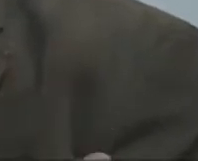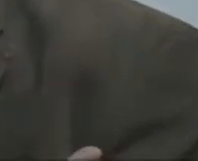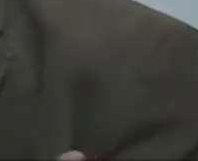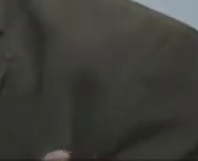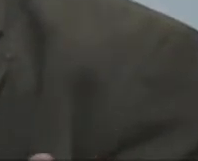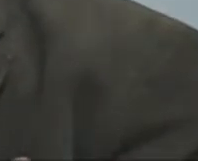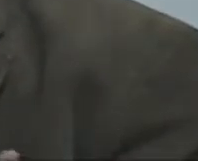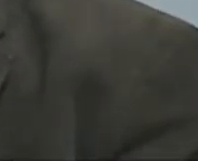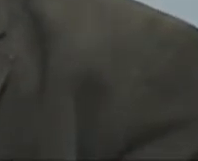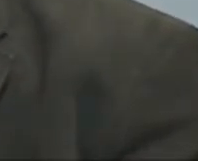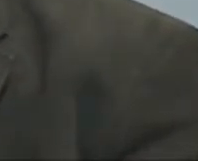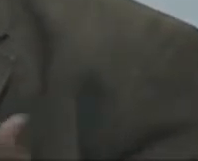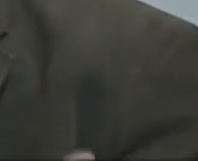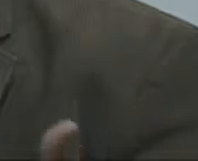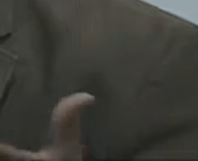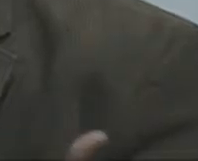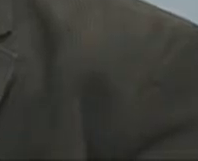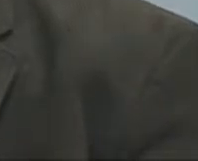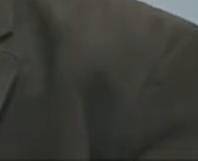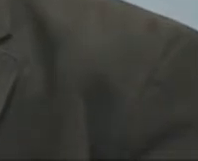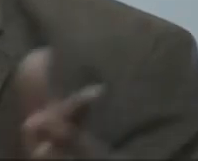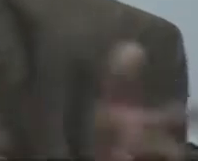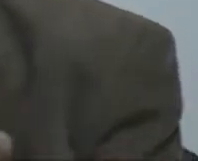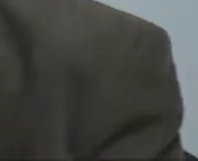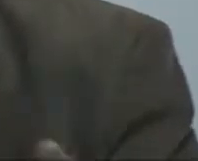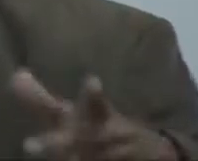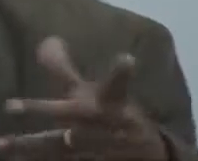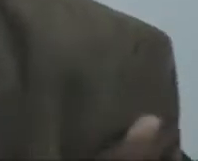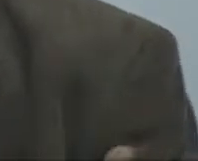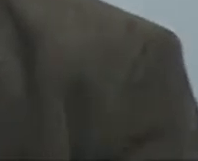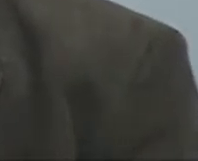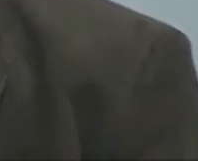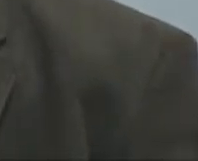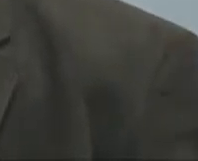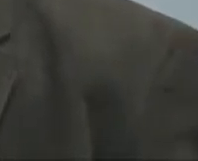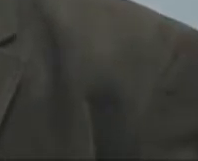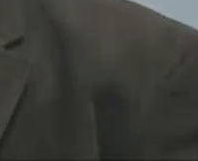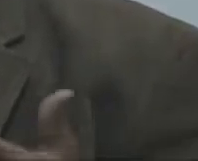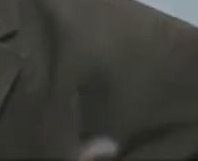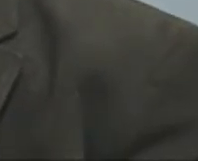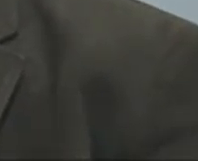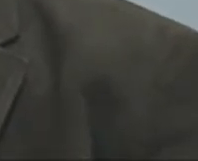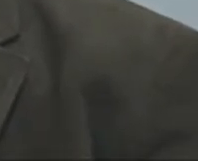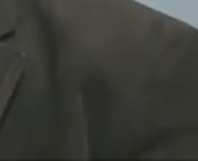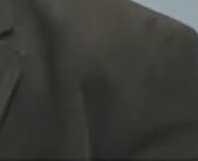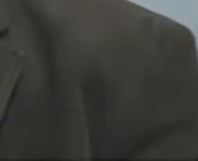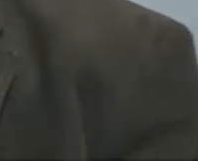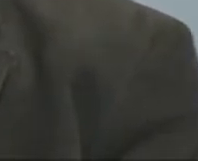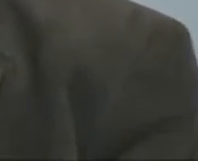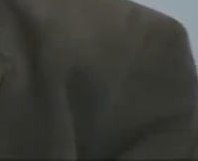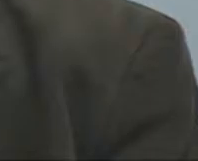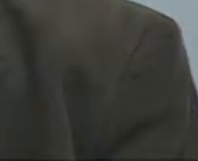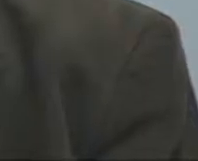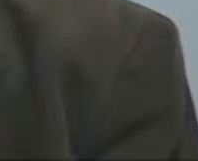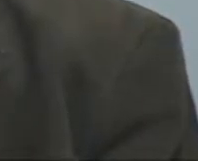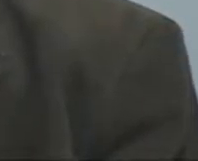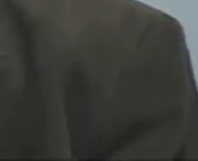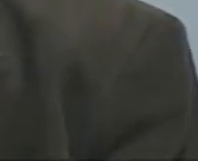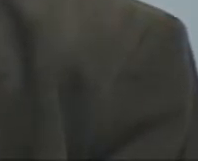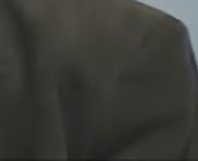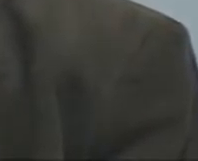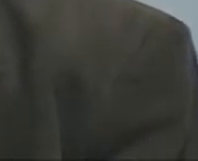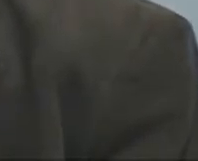audiência pública, né? O debate não precisa ter ata, essas coisas todas. Você pode, através do debate, produzir um relatório, mas isso